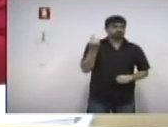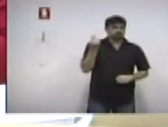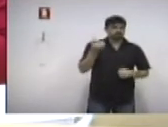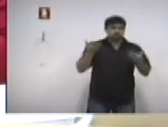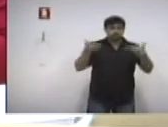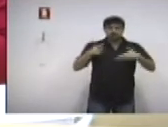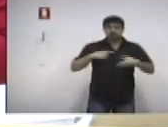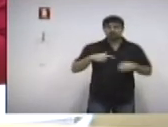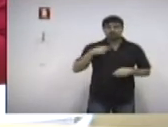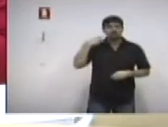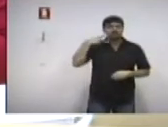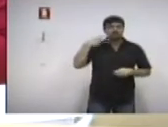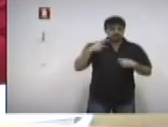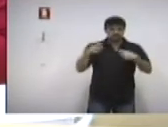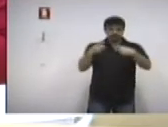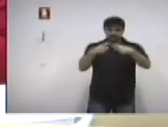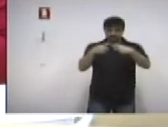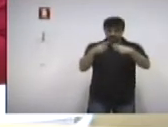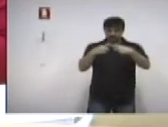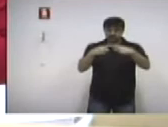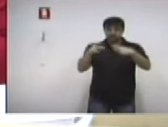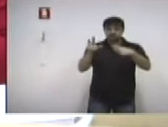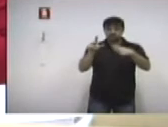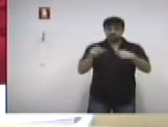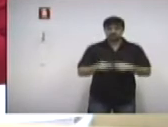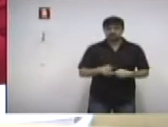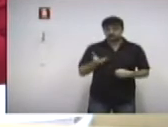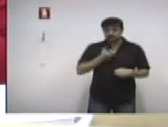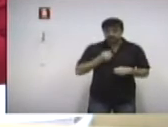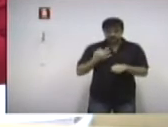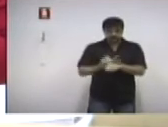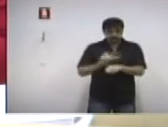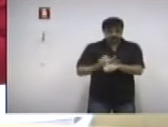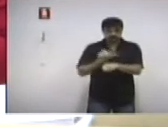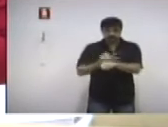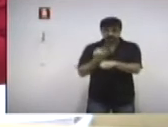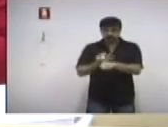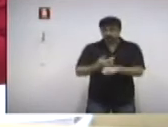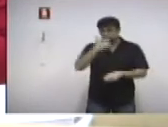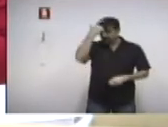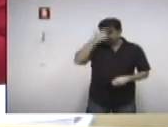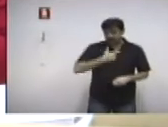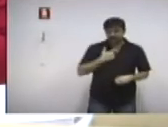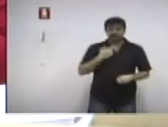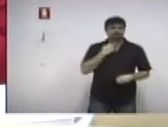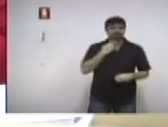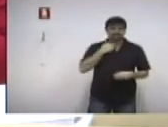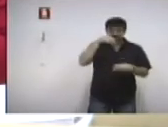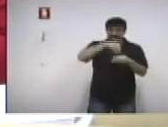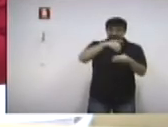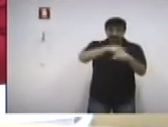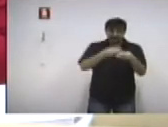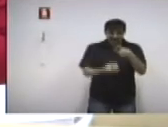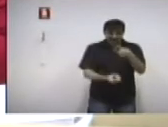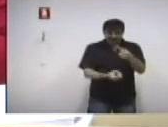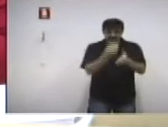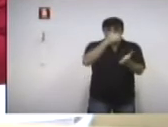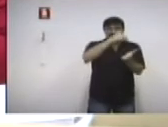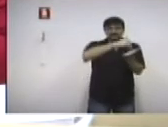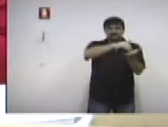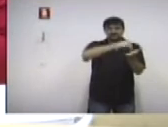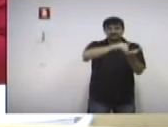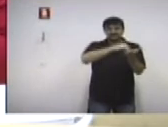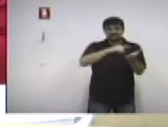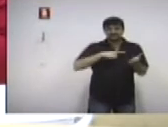que tá tentando fazer de tudo que pode mas eu não posso votar favorável a um projeto que